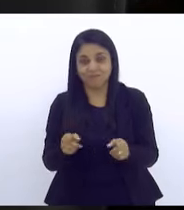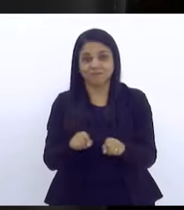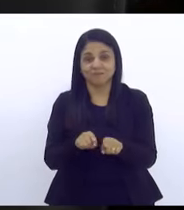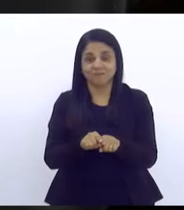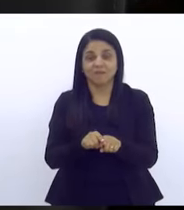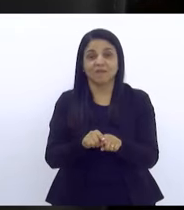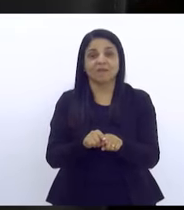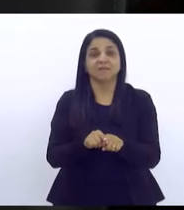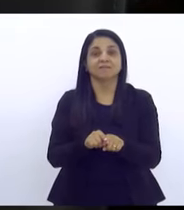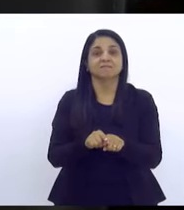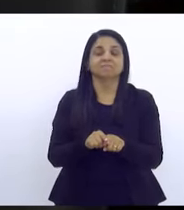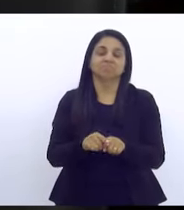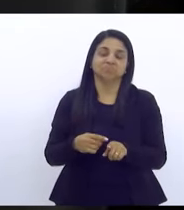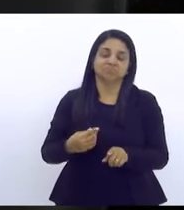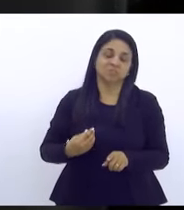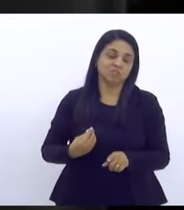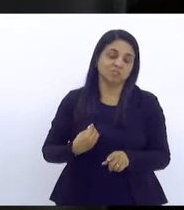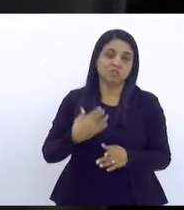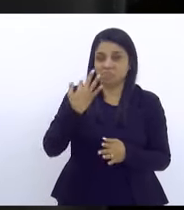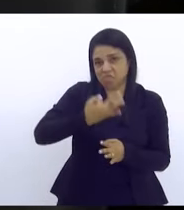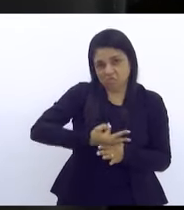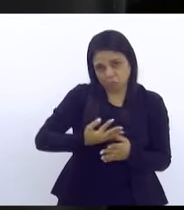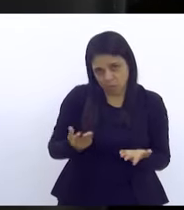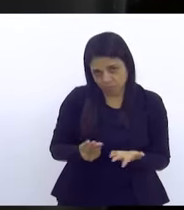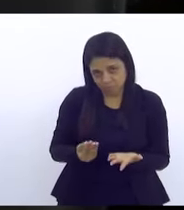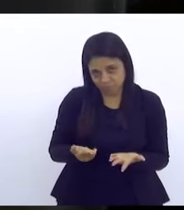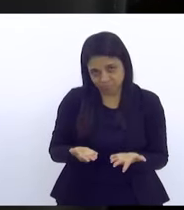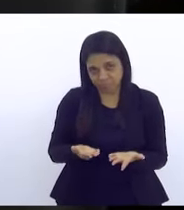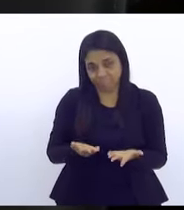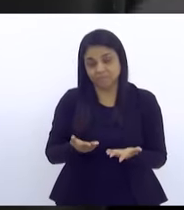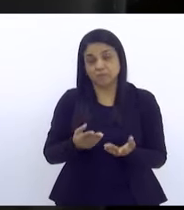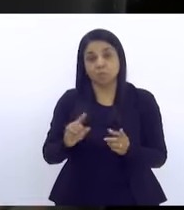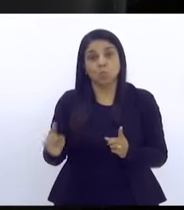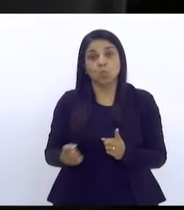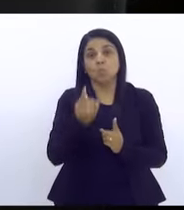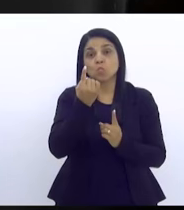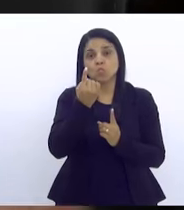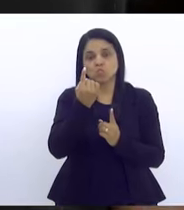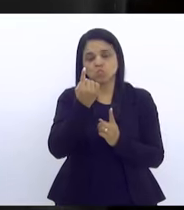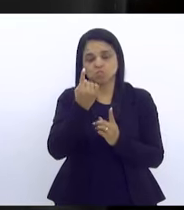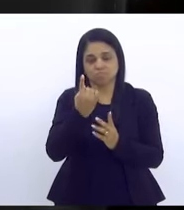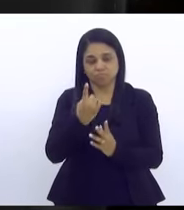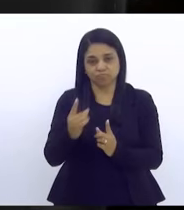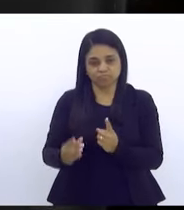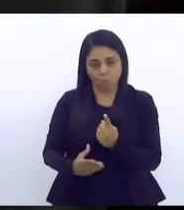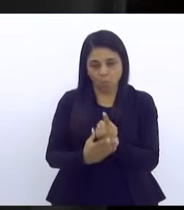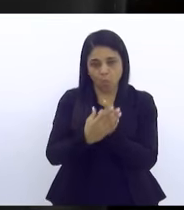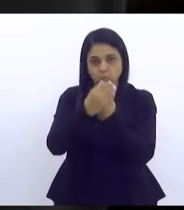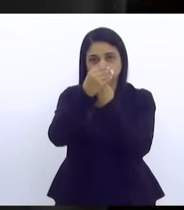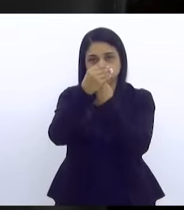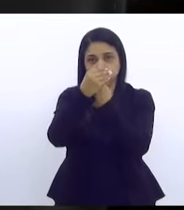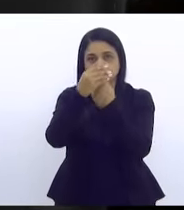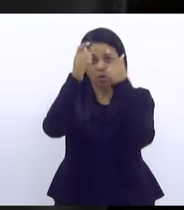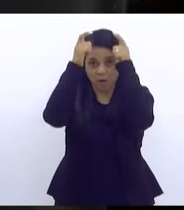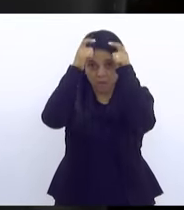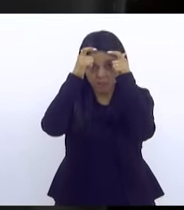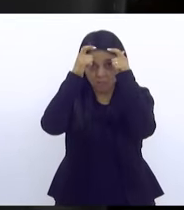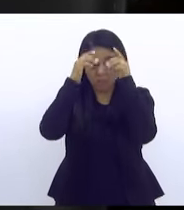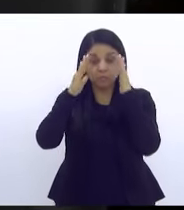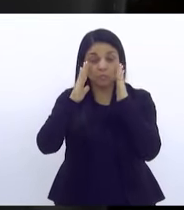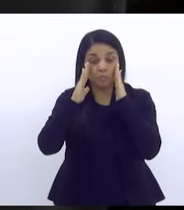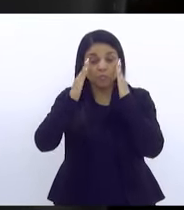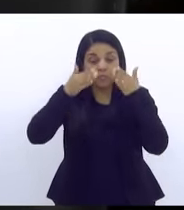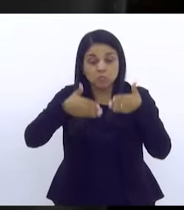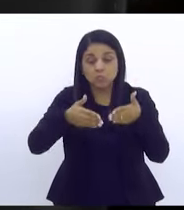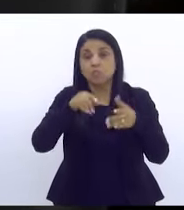nas não presentes hoje. Somos um só reino, priorizamos crianças, e